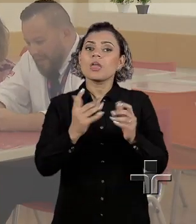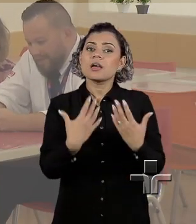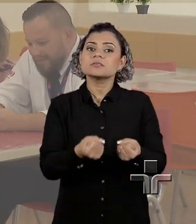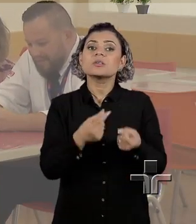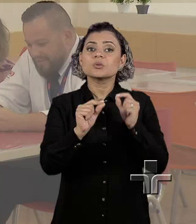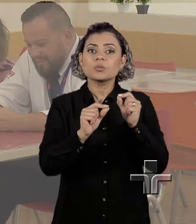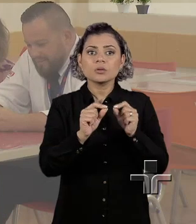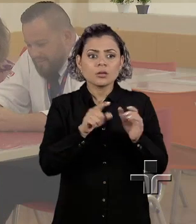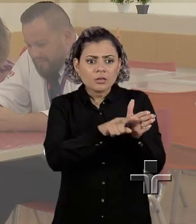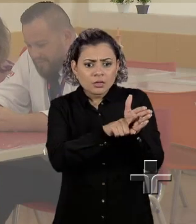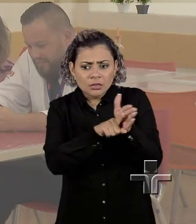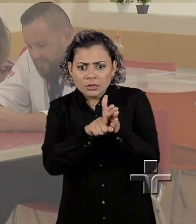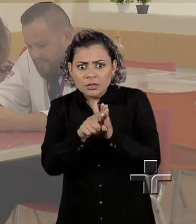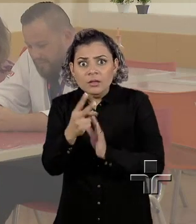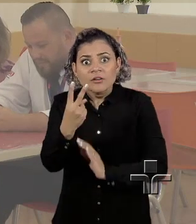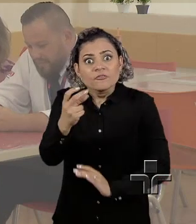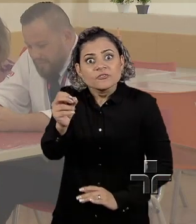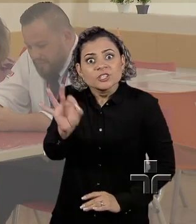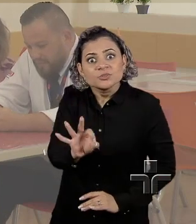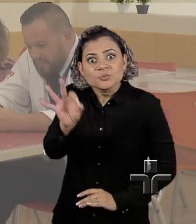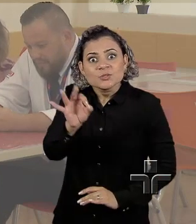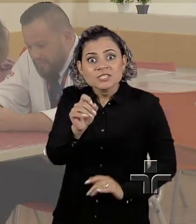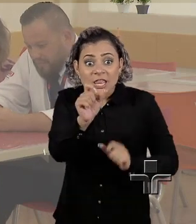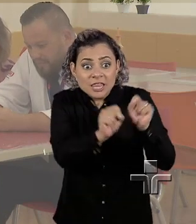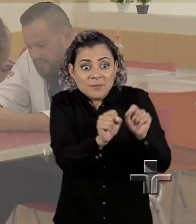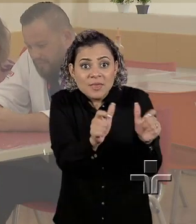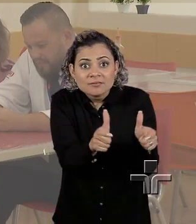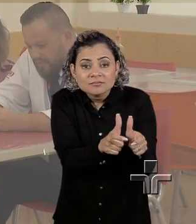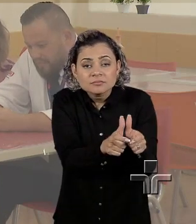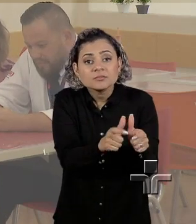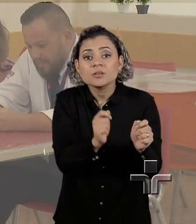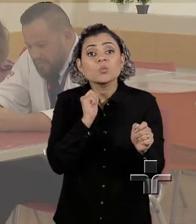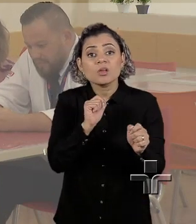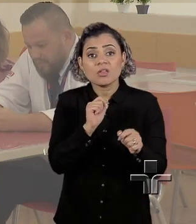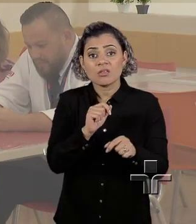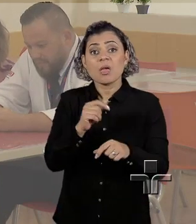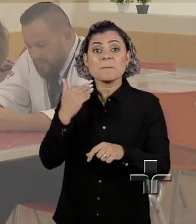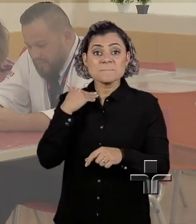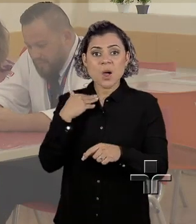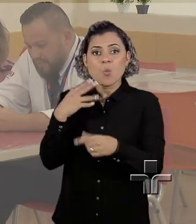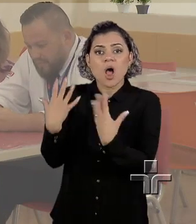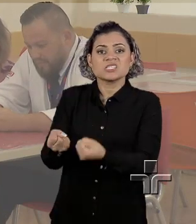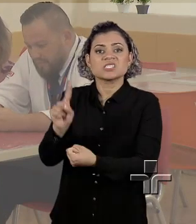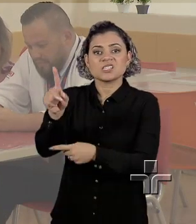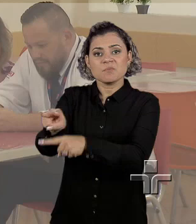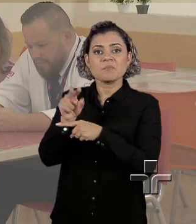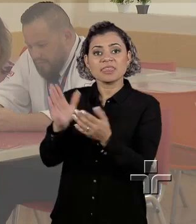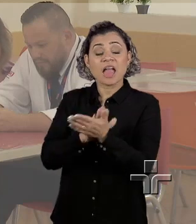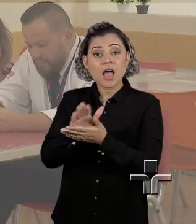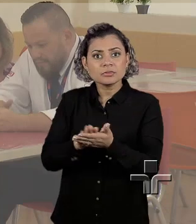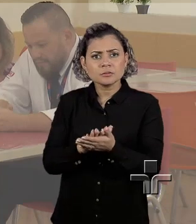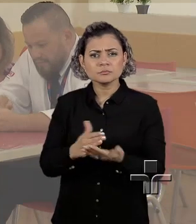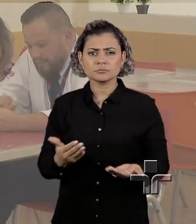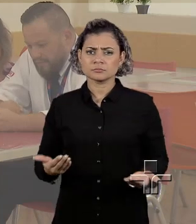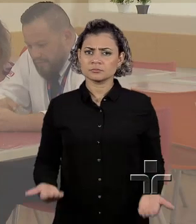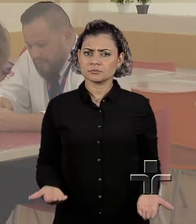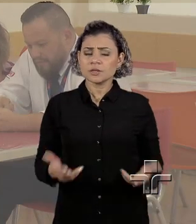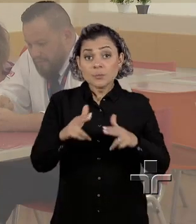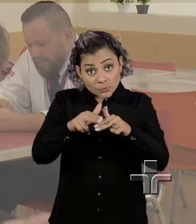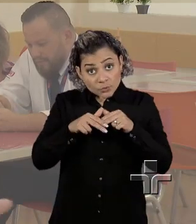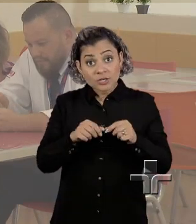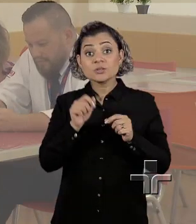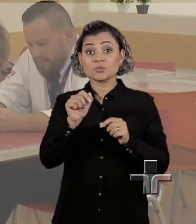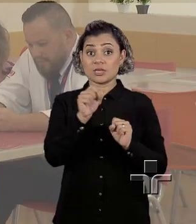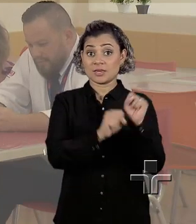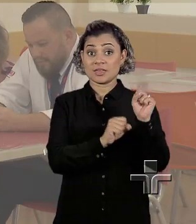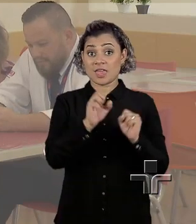pelo menos 20% deles já tiveram empréstimos negados pelos bancos. Aí chegou a empresa simples de crédito,